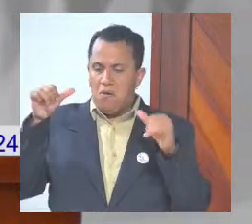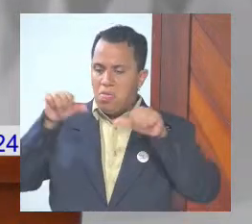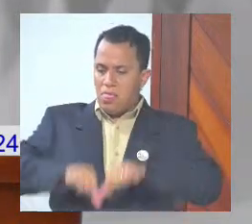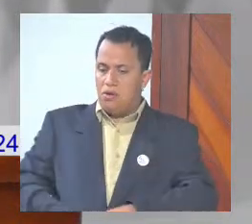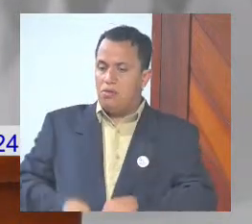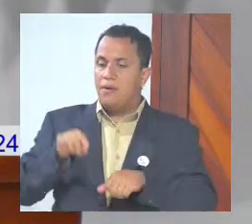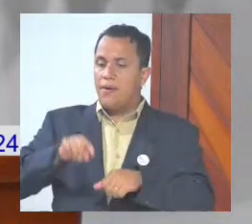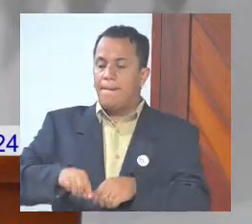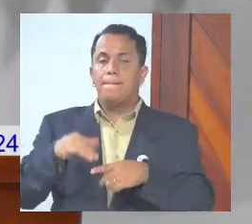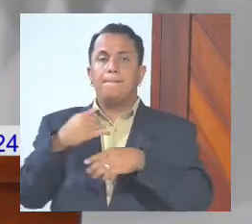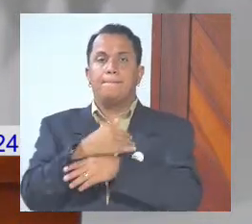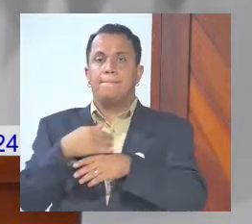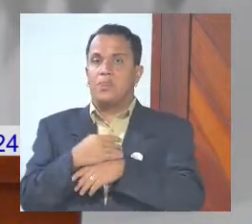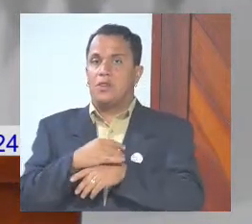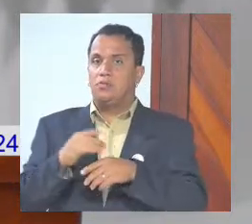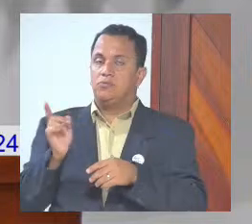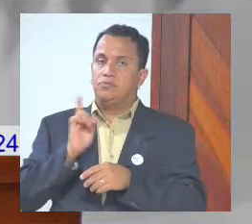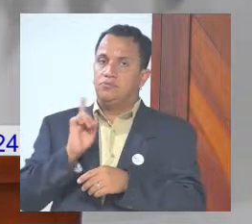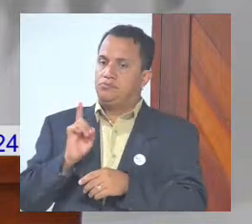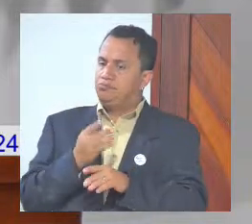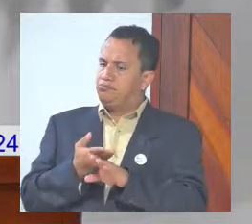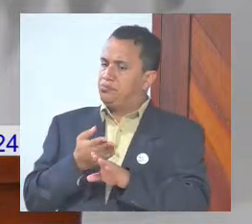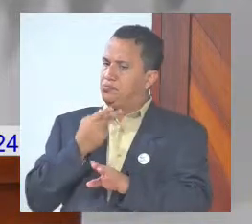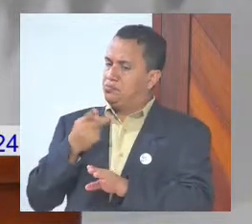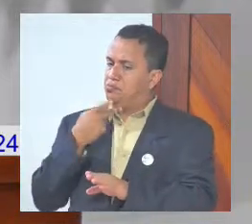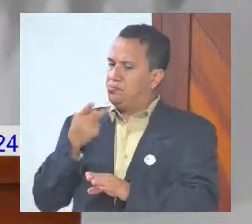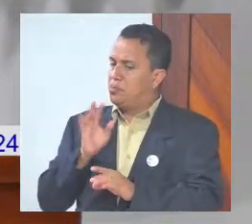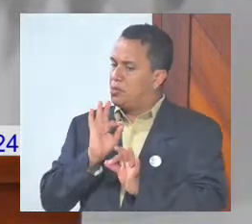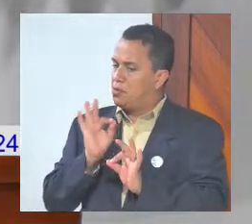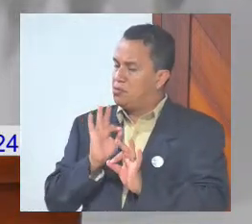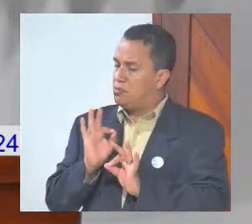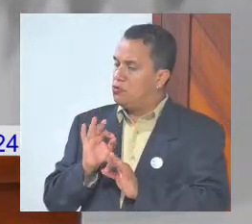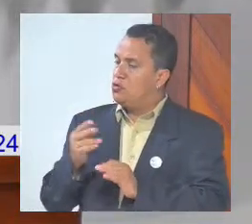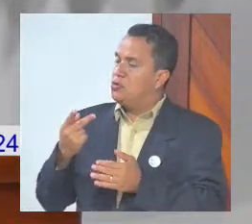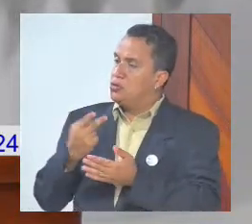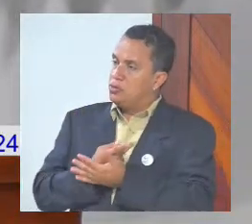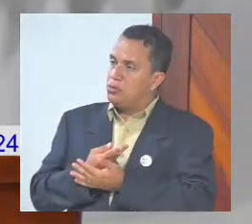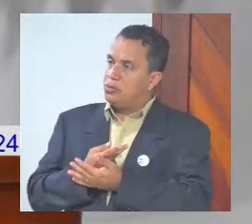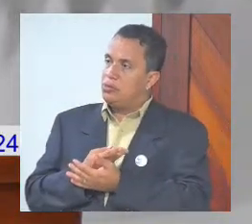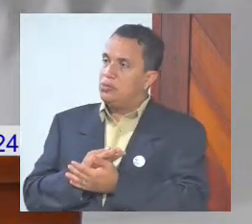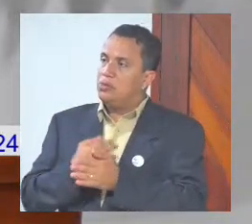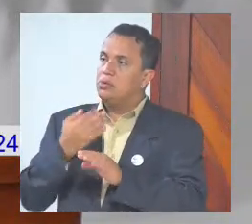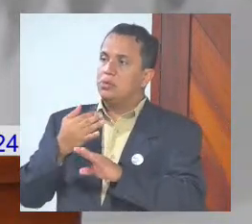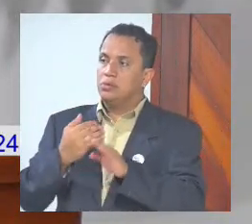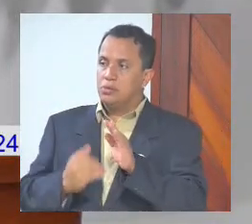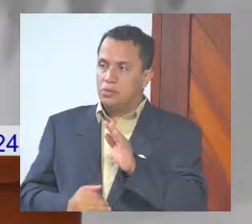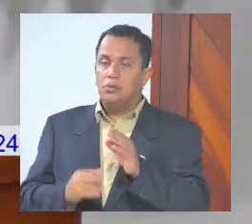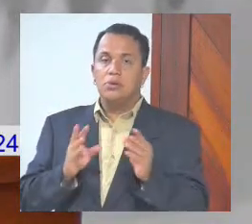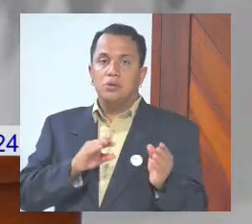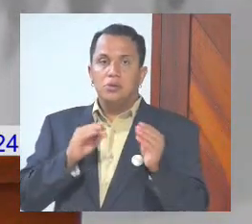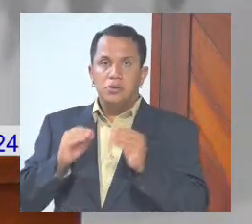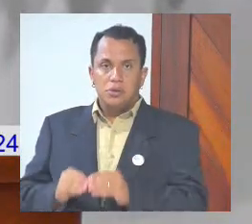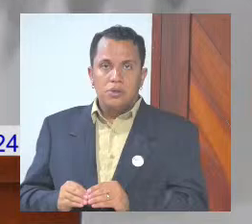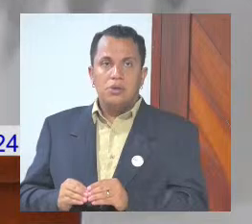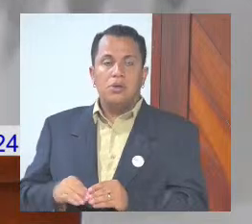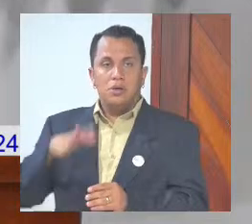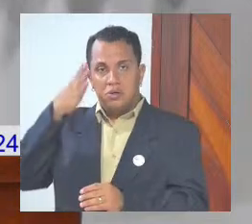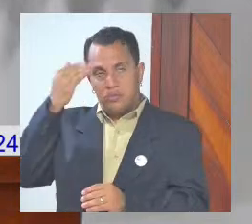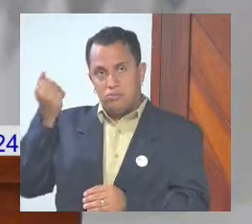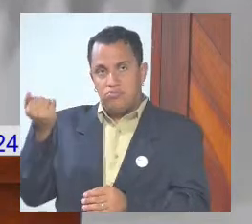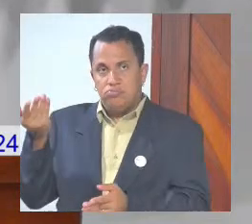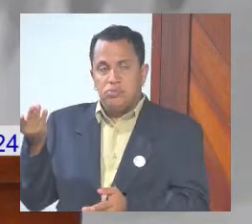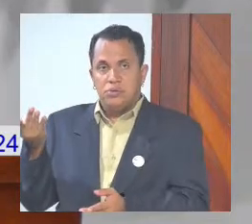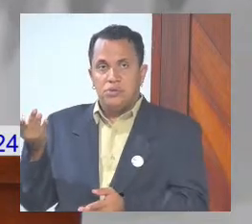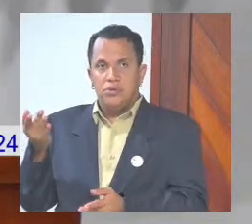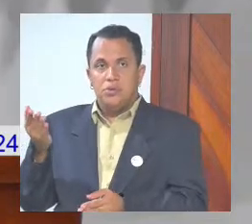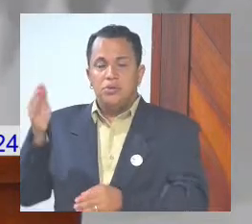prejudicar o povo de Pinheiro. Então, isso aí eu falo com muita propriedade. É um dos legados que eu vou deixar assim nessa casa. Se amanhã,